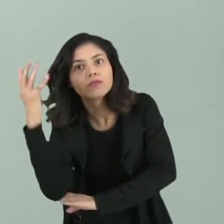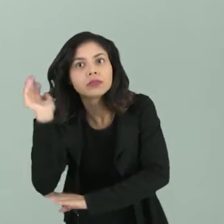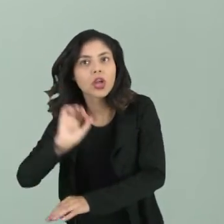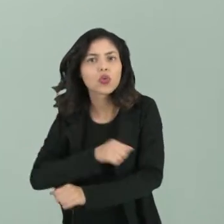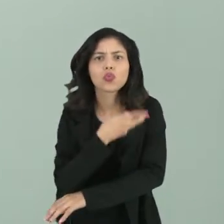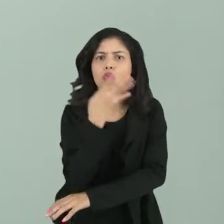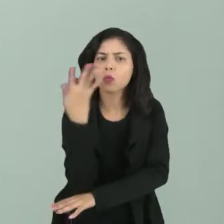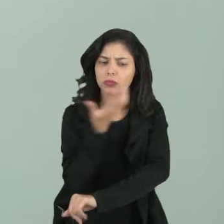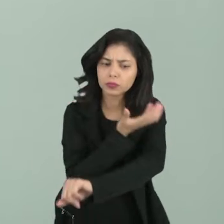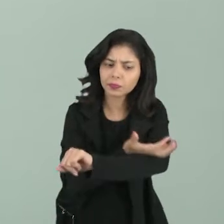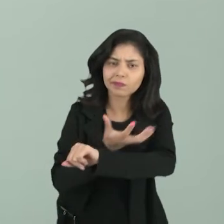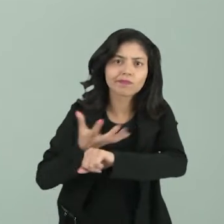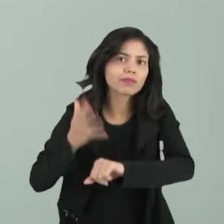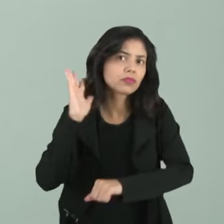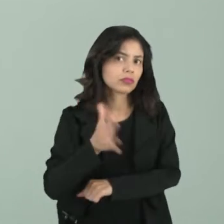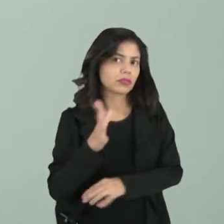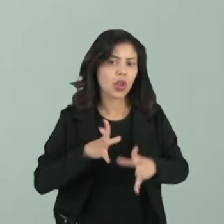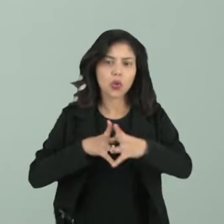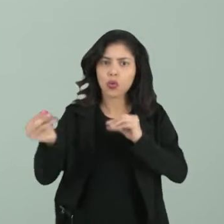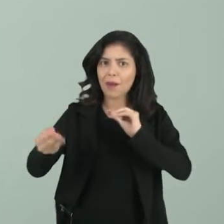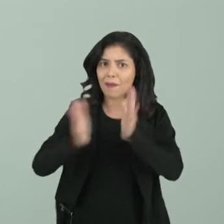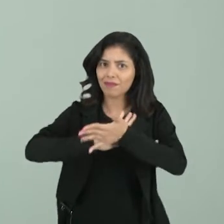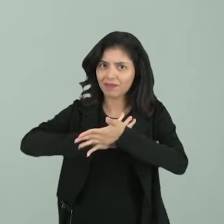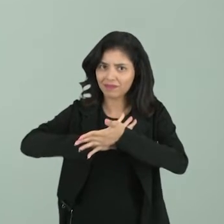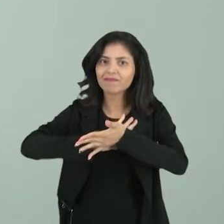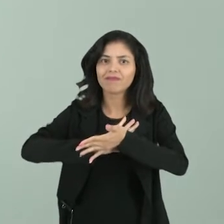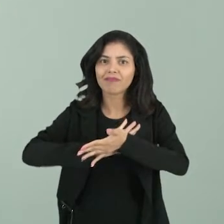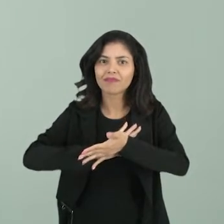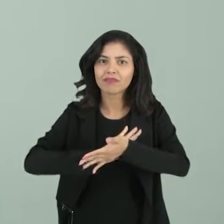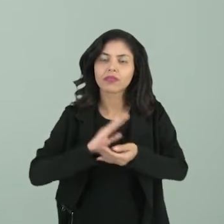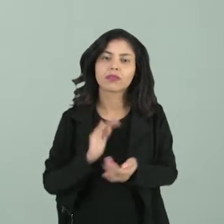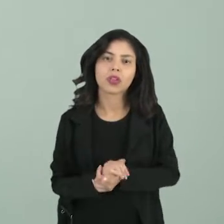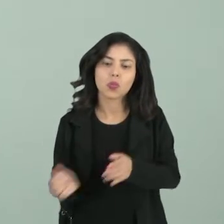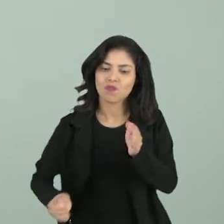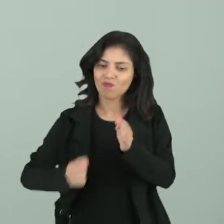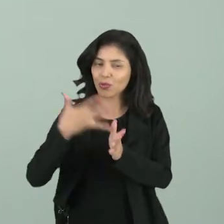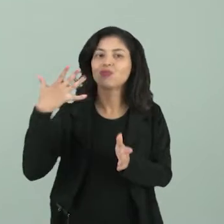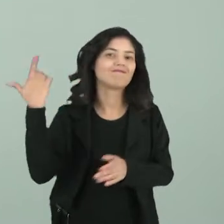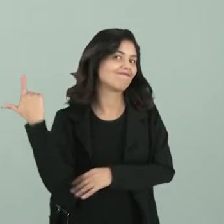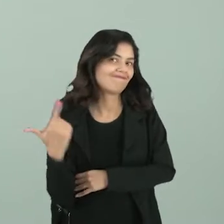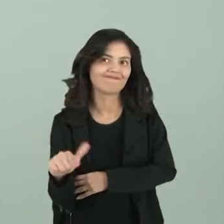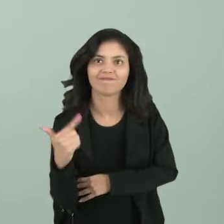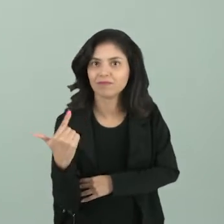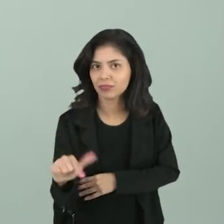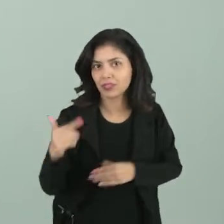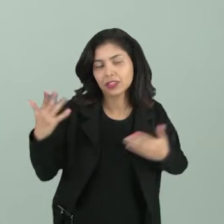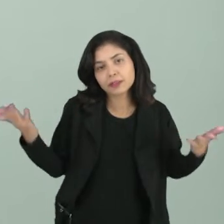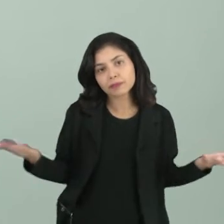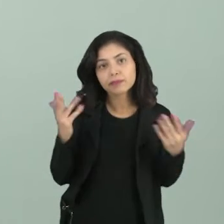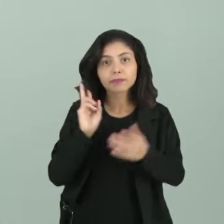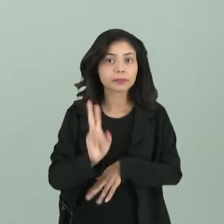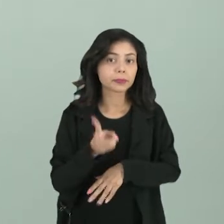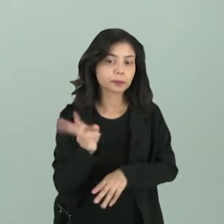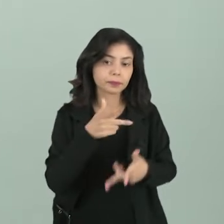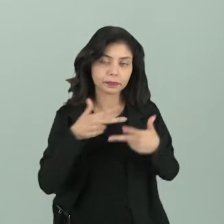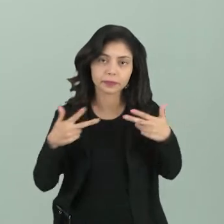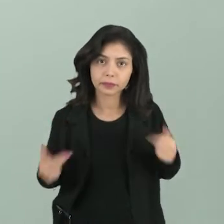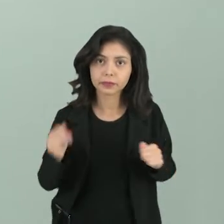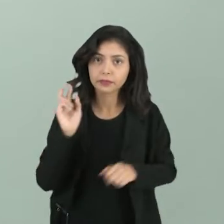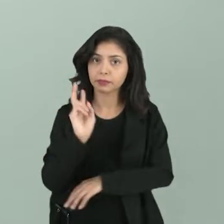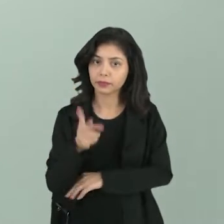acaba promovendo impactos ambientais negativos. Diga-se de passagem, esses